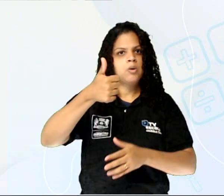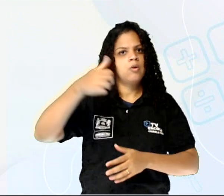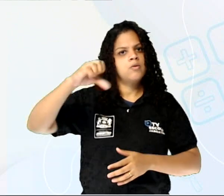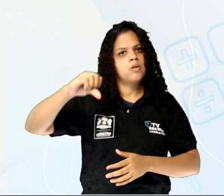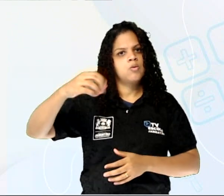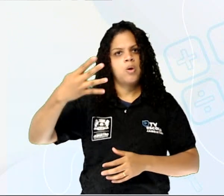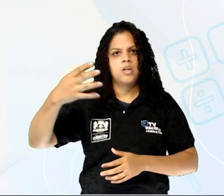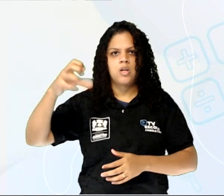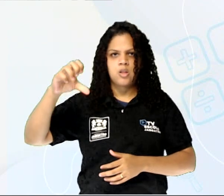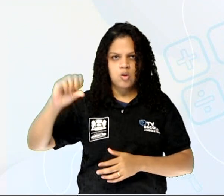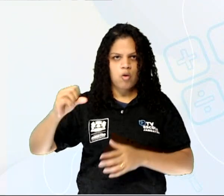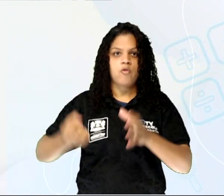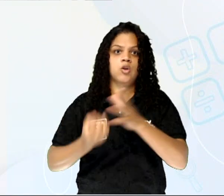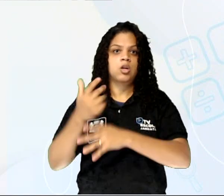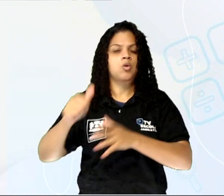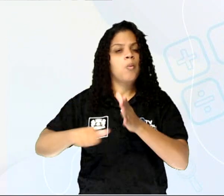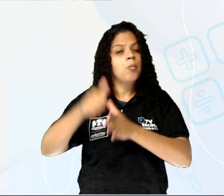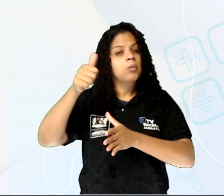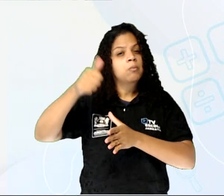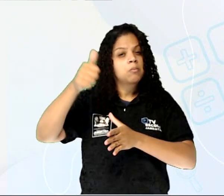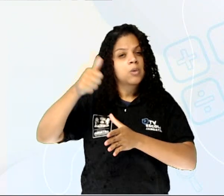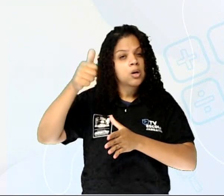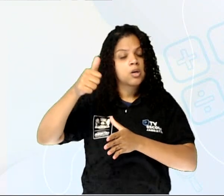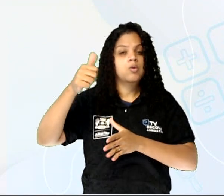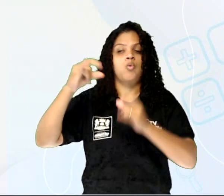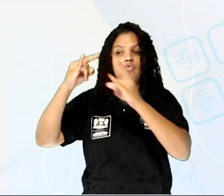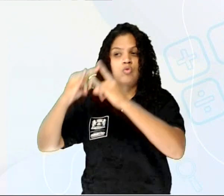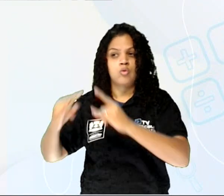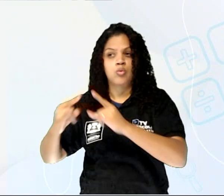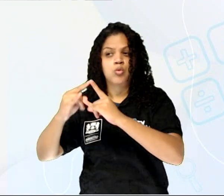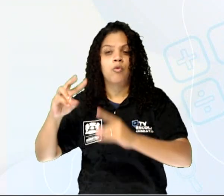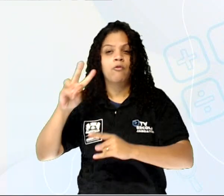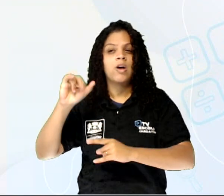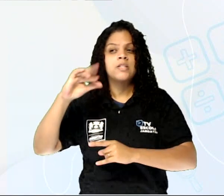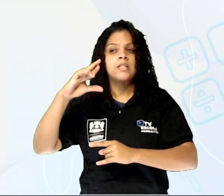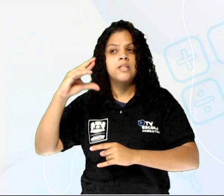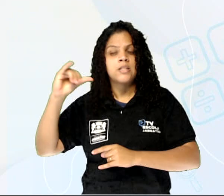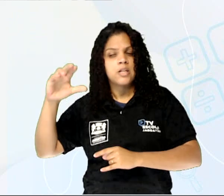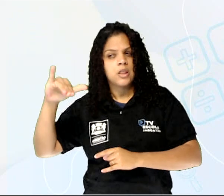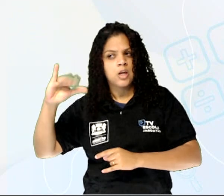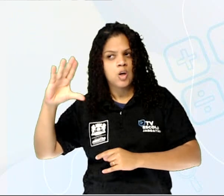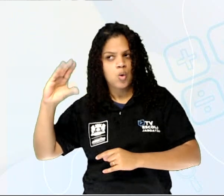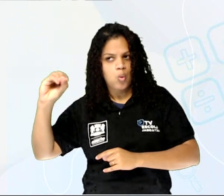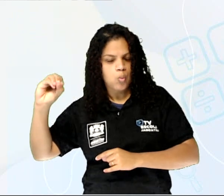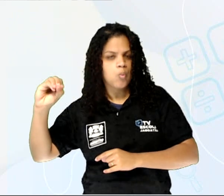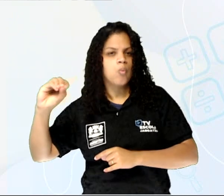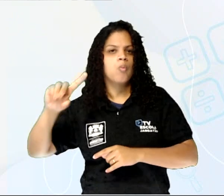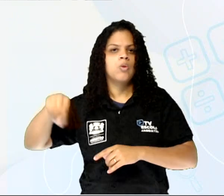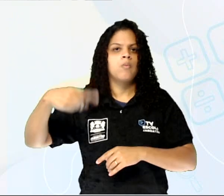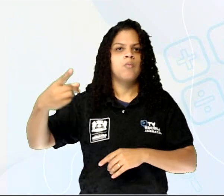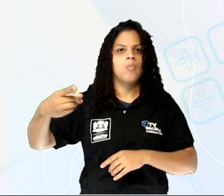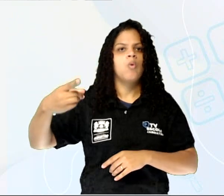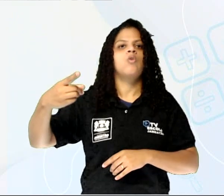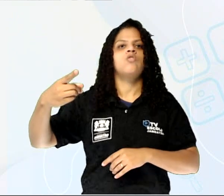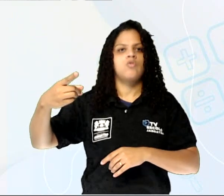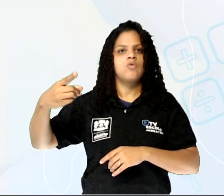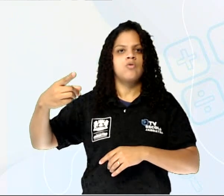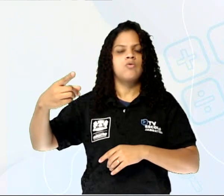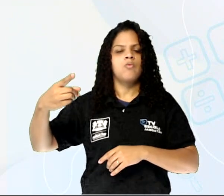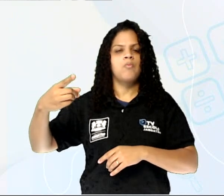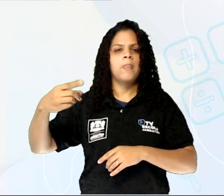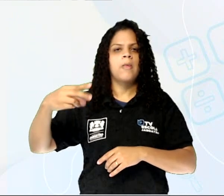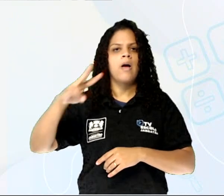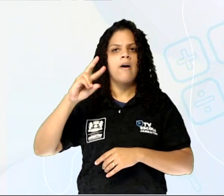Instituto Vacínico em Londres. E em 1800, a Marinha Britânica começou a adotar a vacinação.